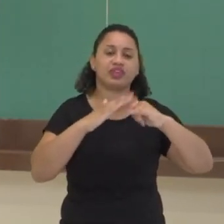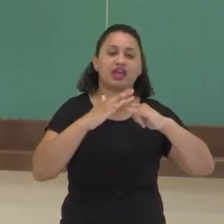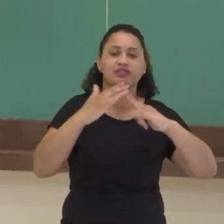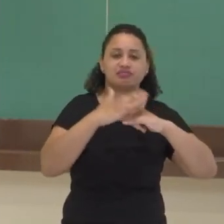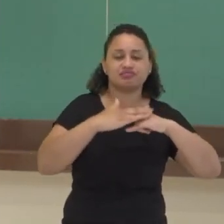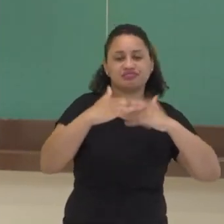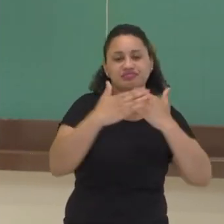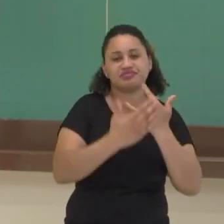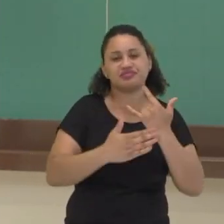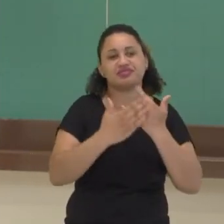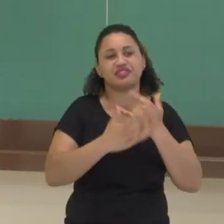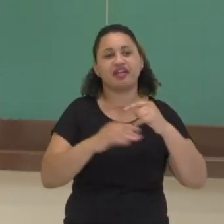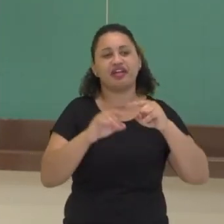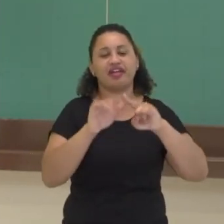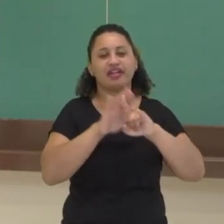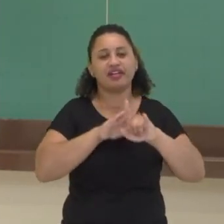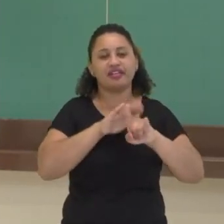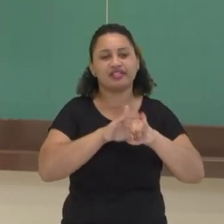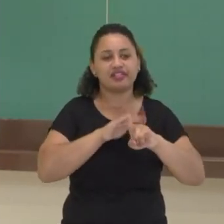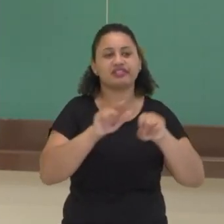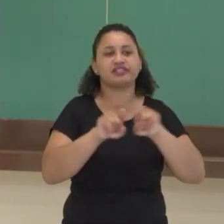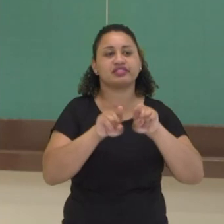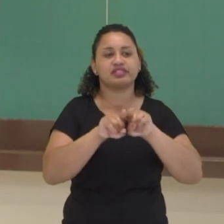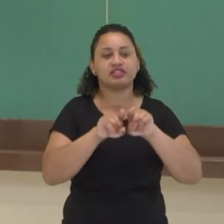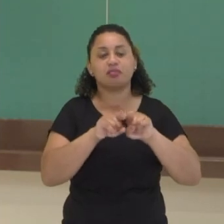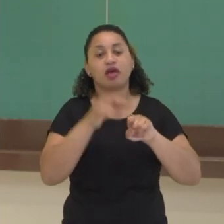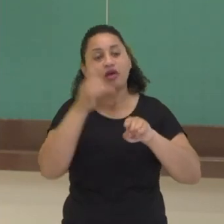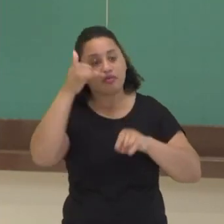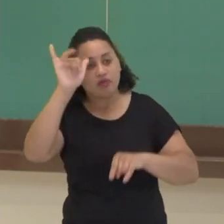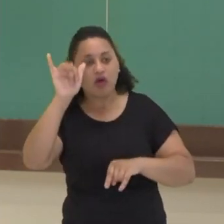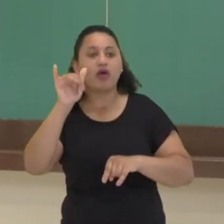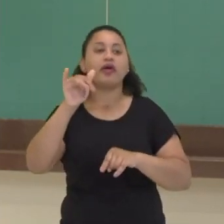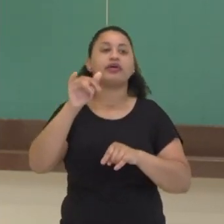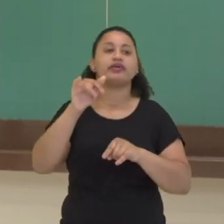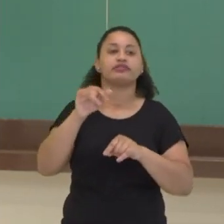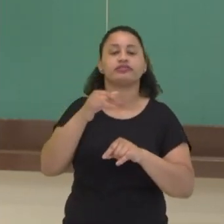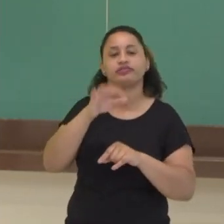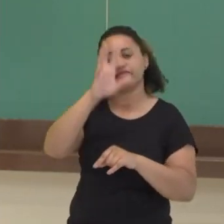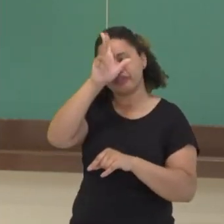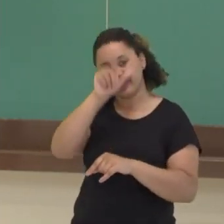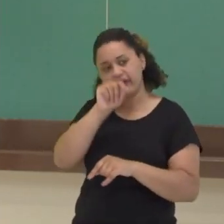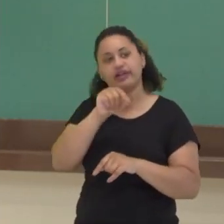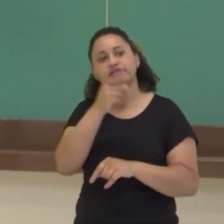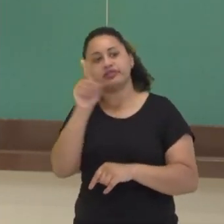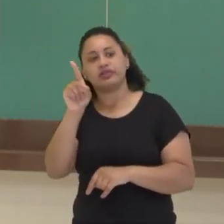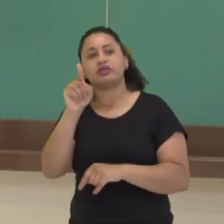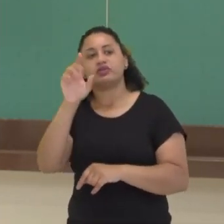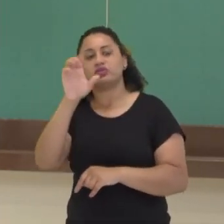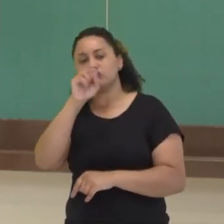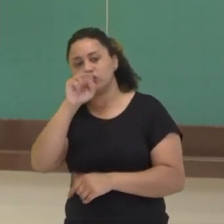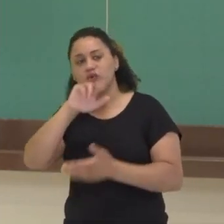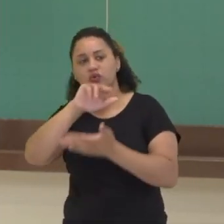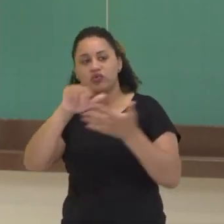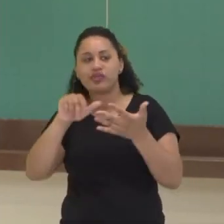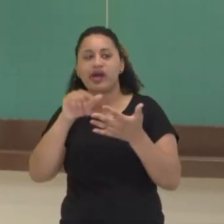princípio multiplicativo. Então você veja que se eu tenho aqui, no caso, um caldo, ele pode